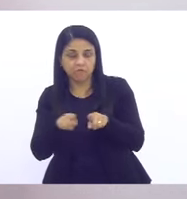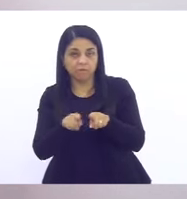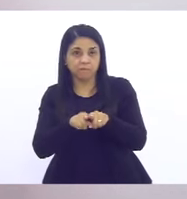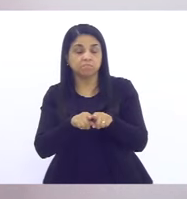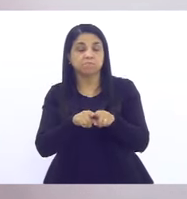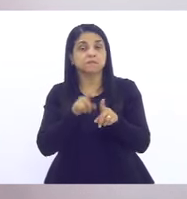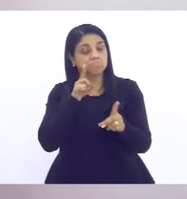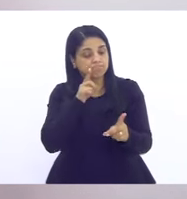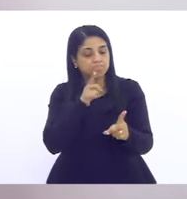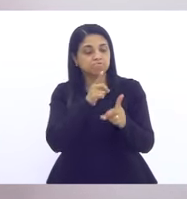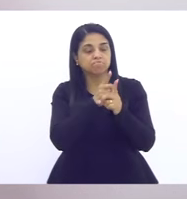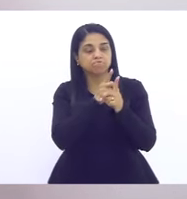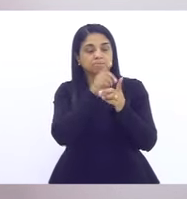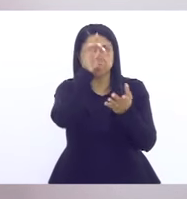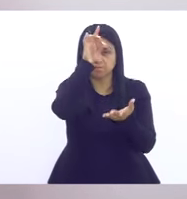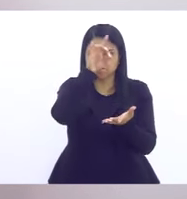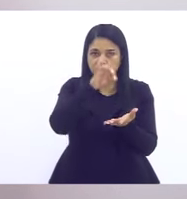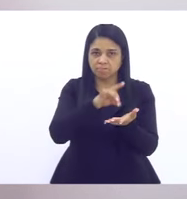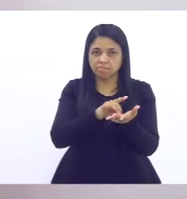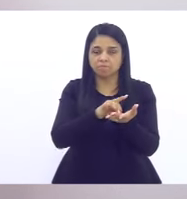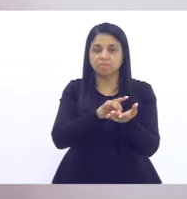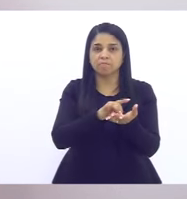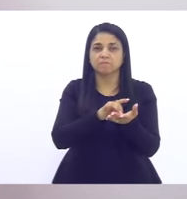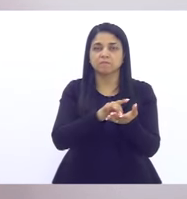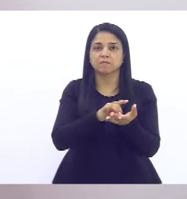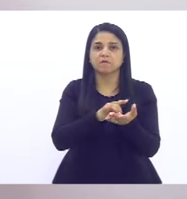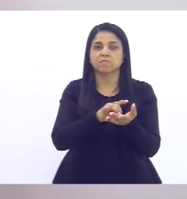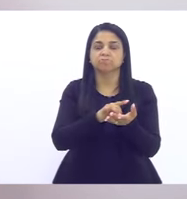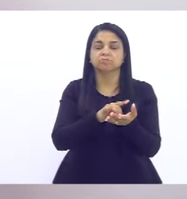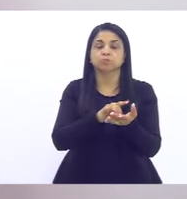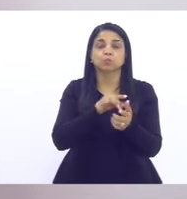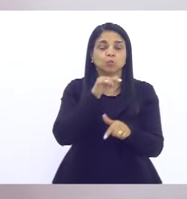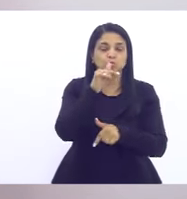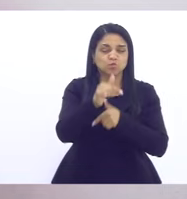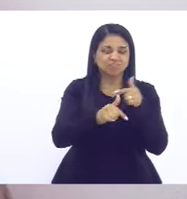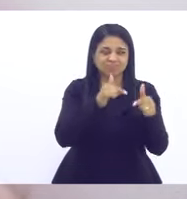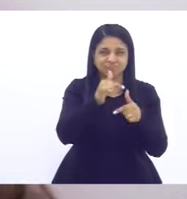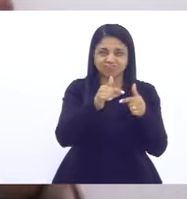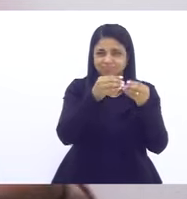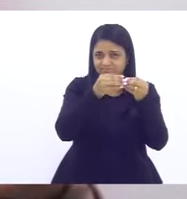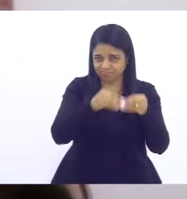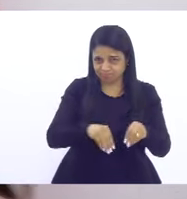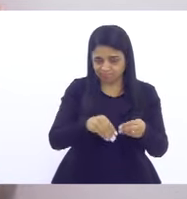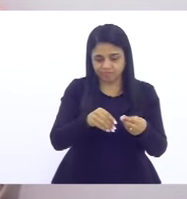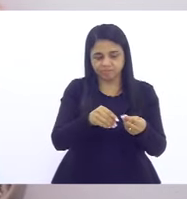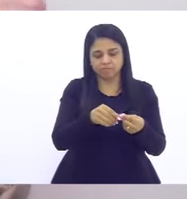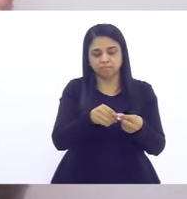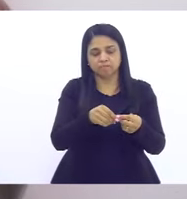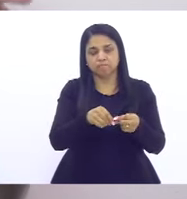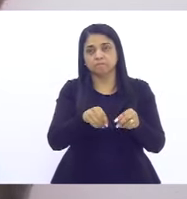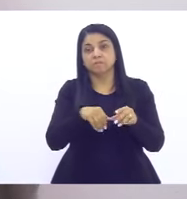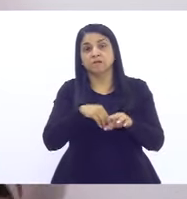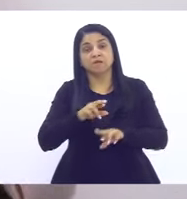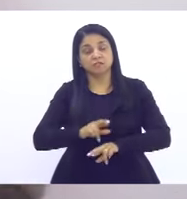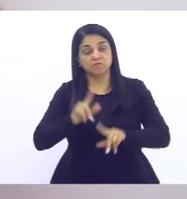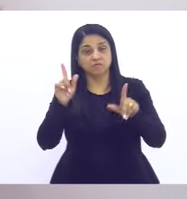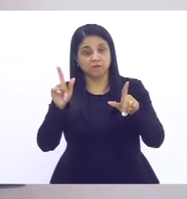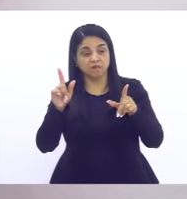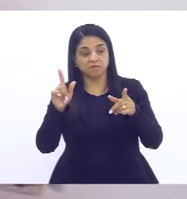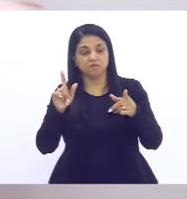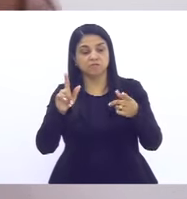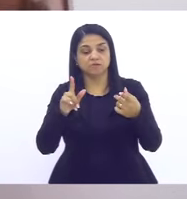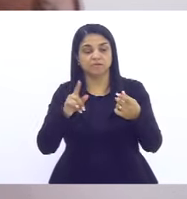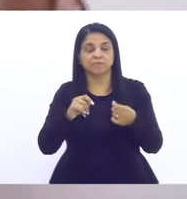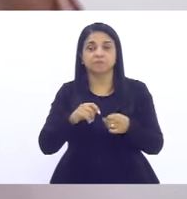né, de fato, a má prestação desse serviço. É diferente quando acontece alguma